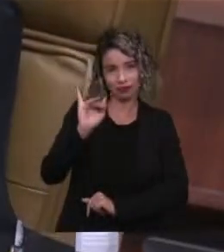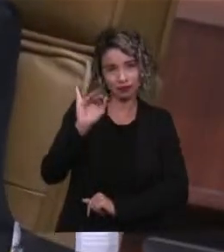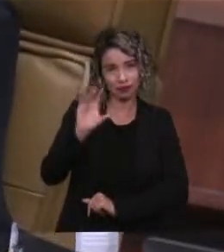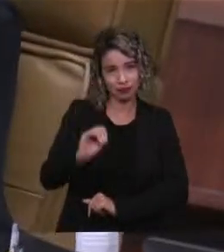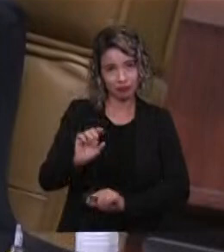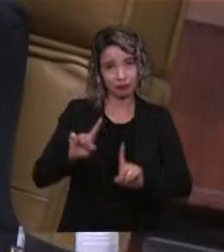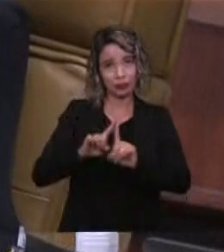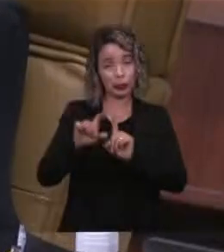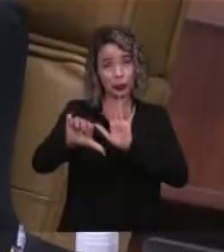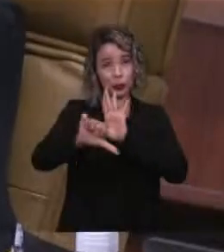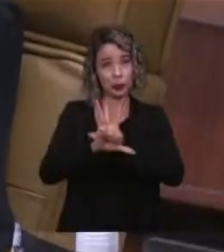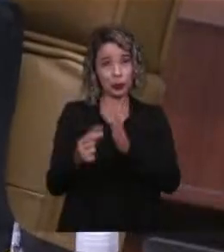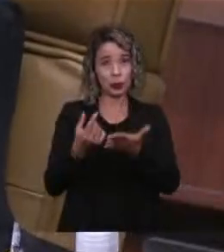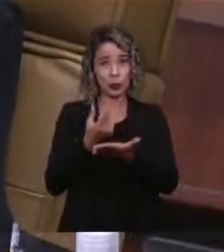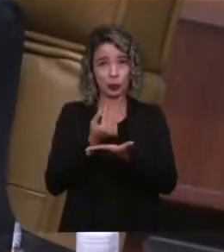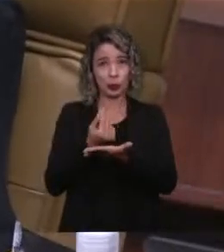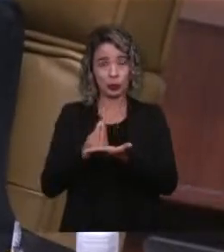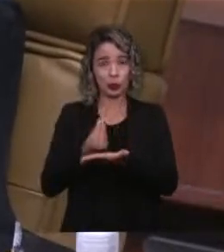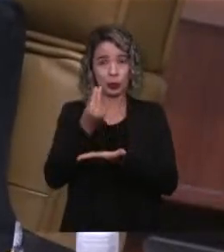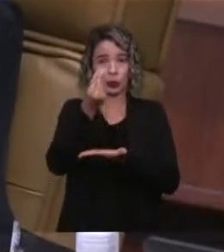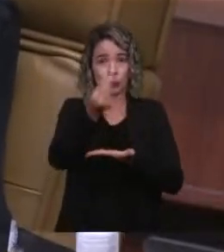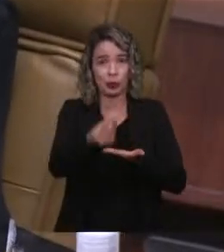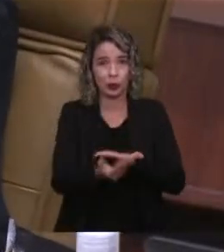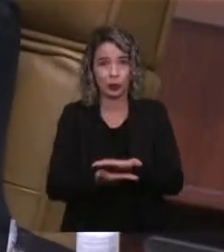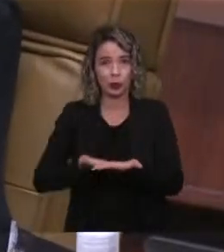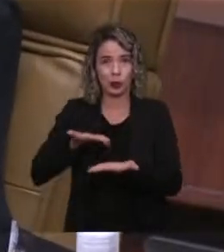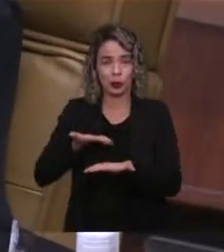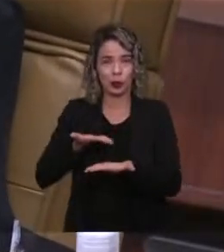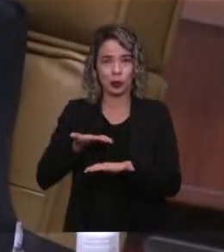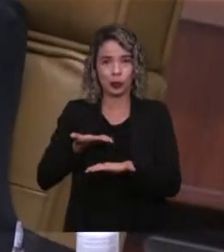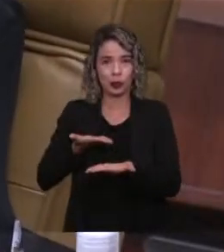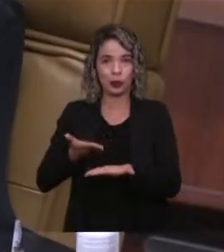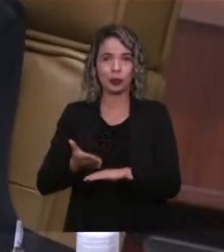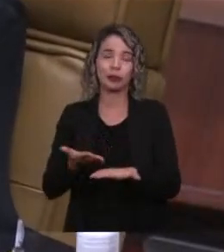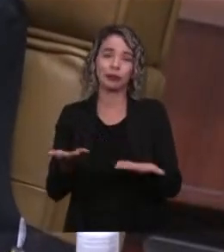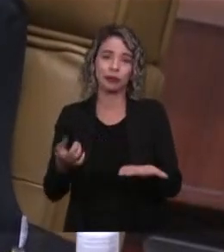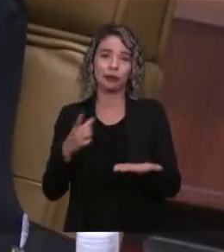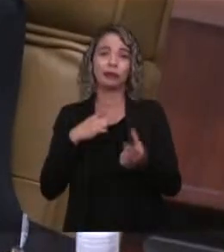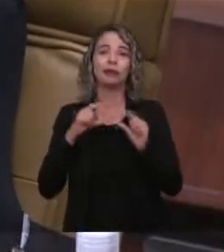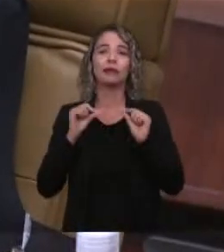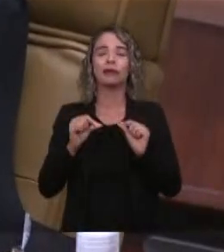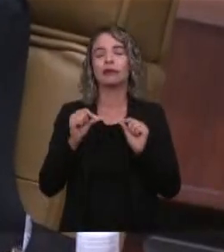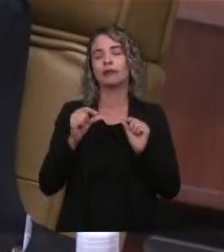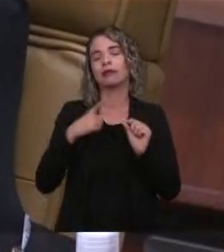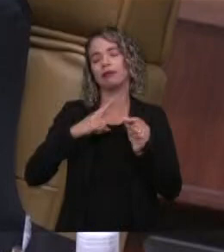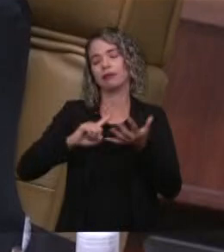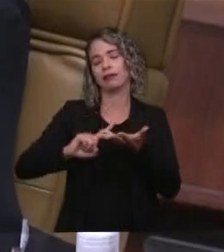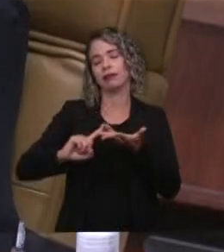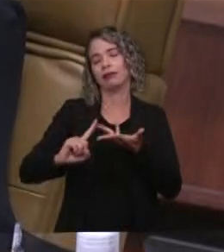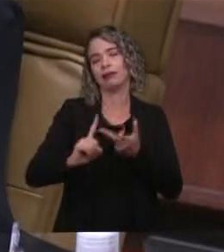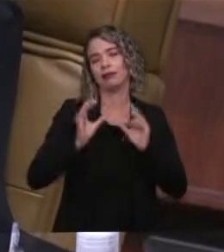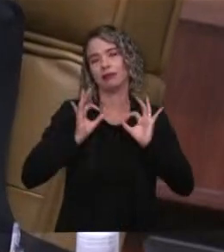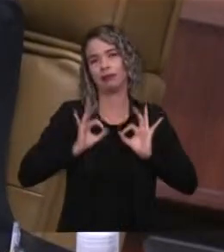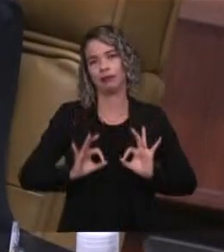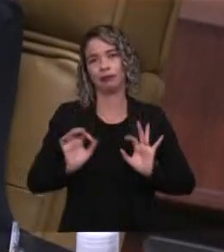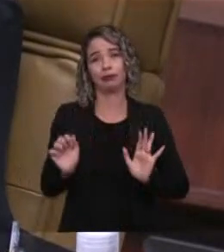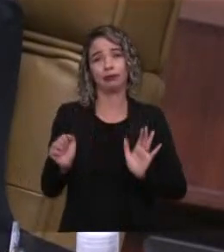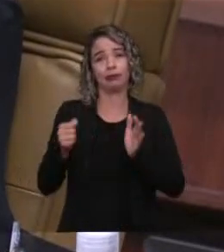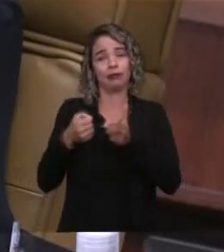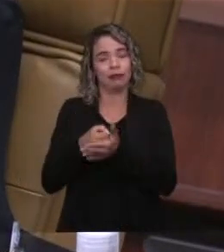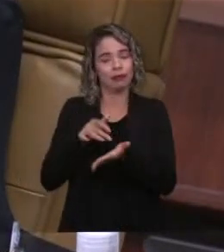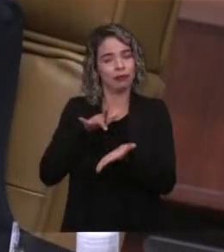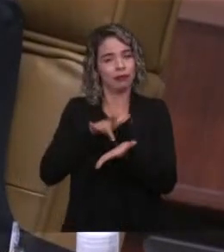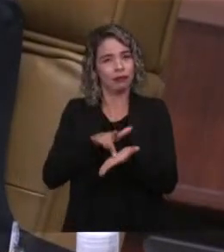de dinheiro... Na pauta ação penal 1025, Ministério Público Federal contra Fernando Afonso Collor de Mello. Ocultar,